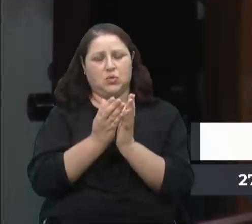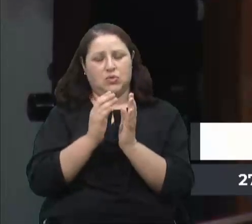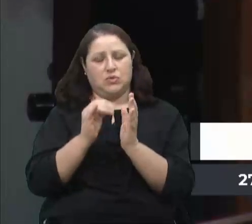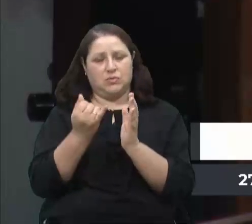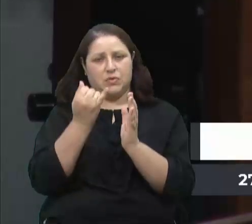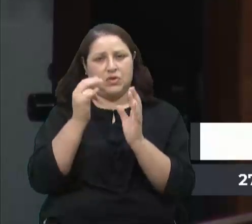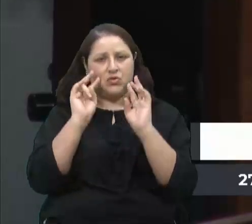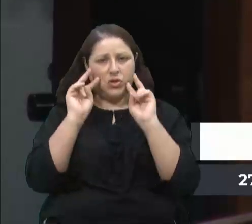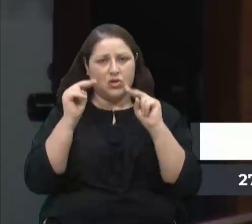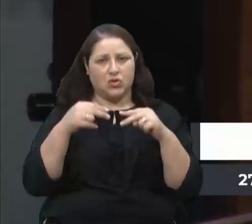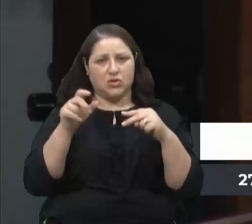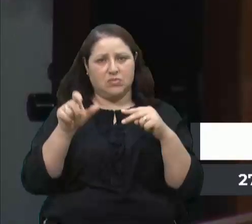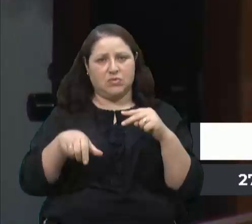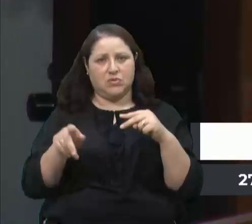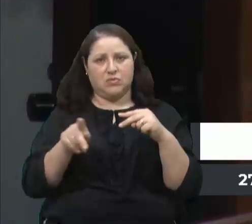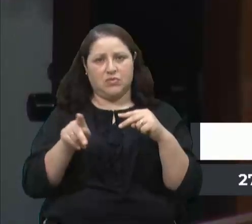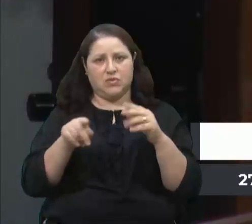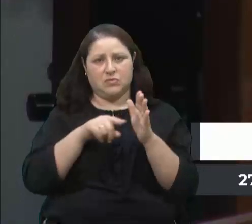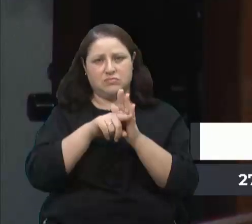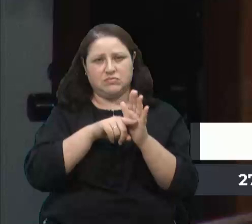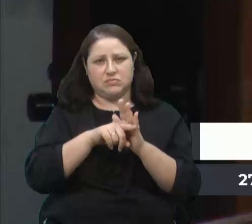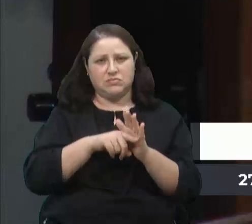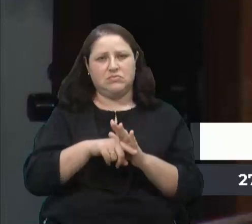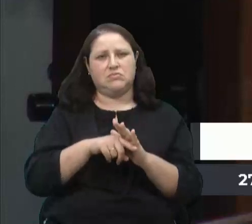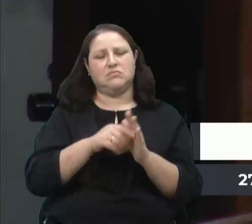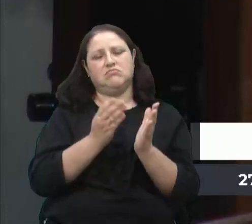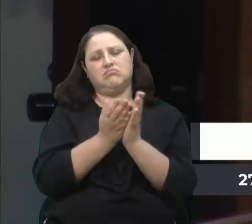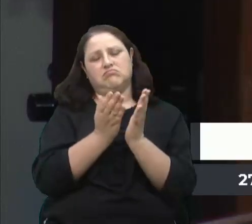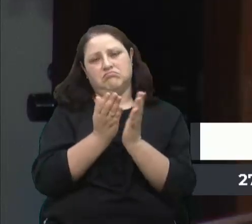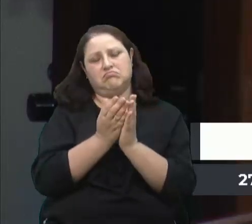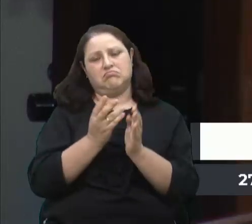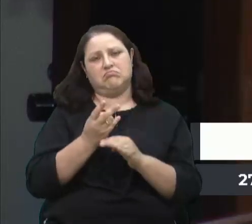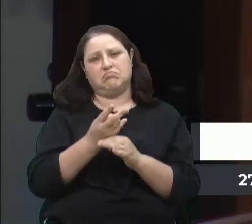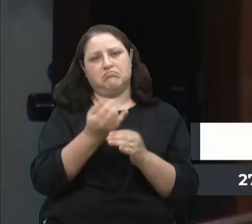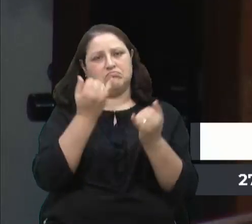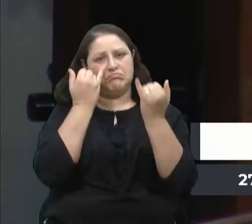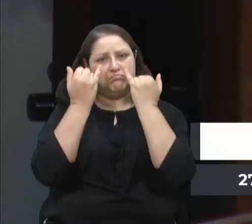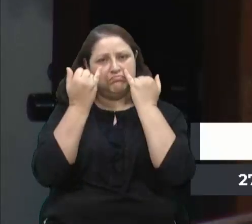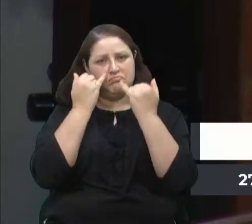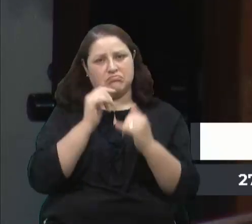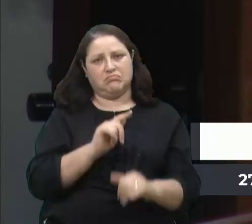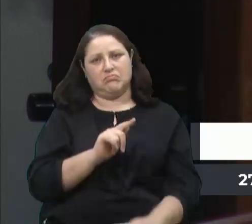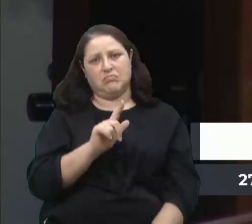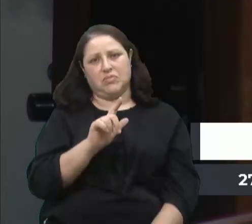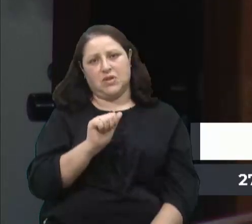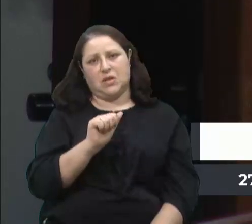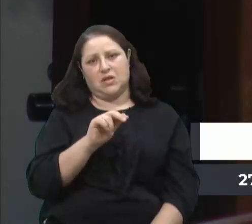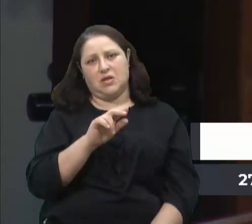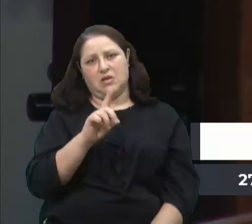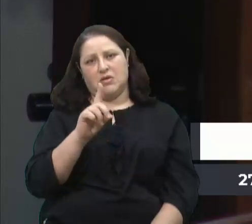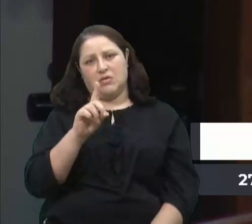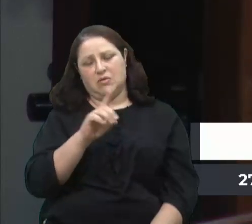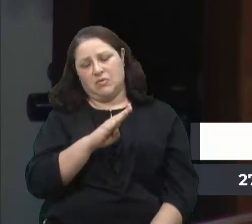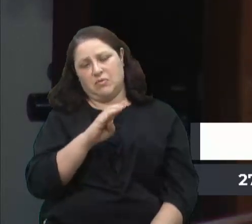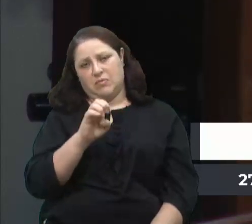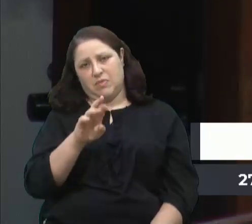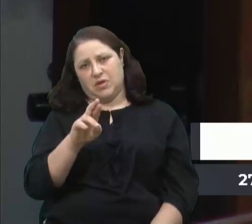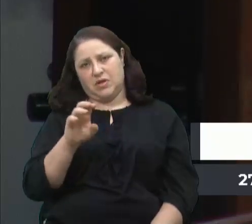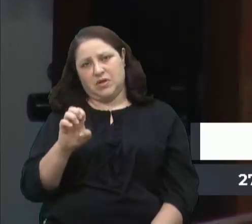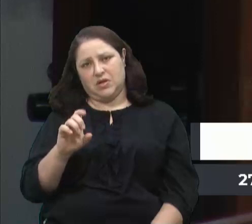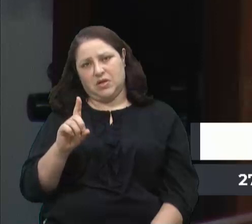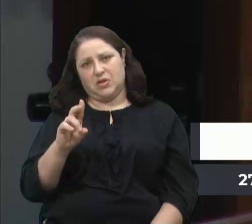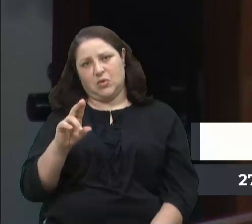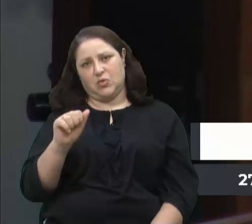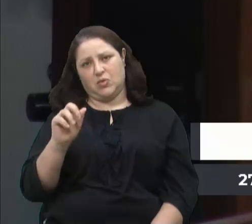quem pesquisa, quem estuda e quem vai atrás de informação, do professor Glauber Eduardo de Oliveira Santos, professor